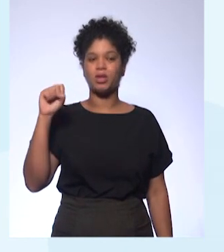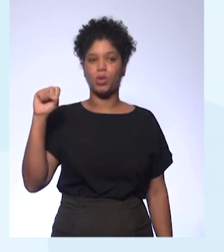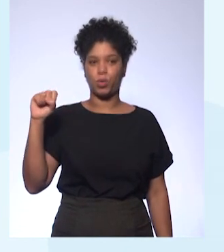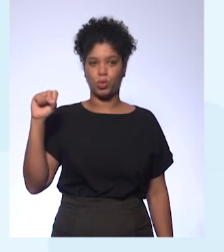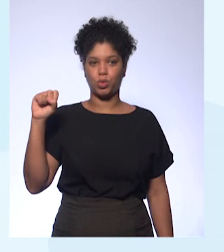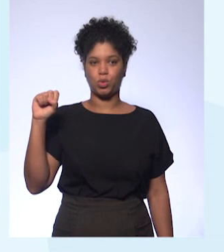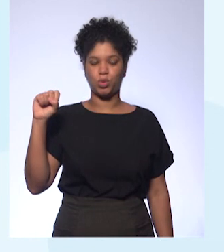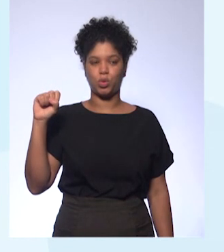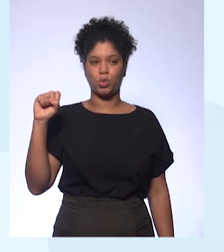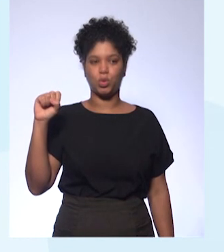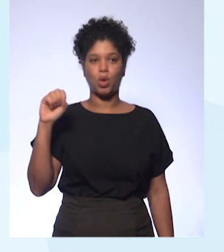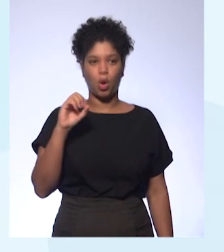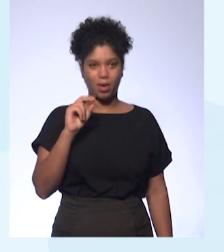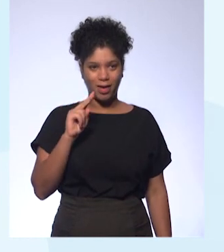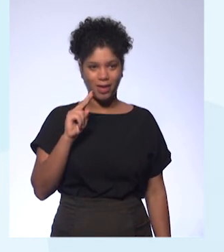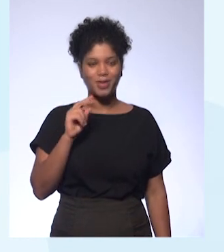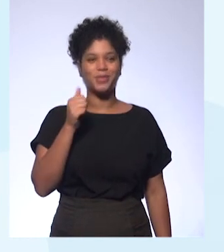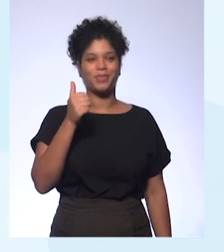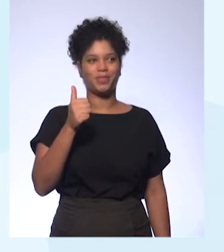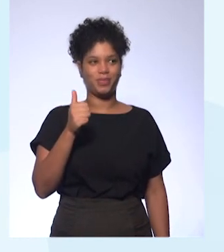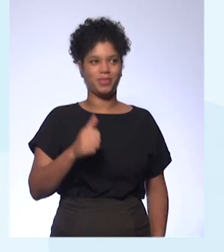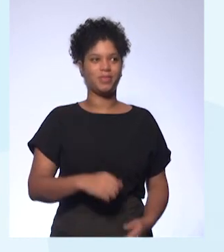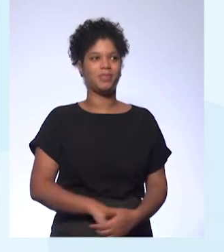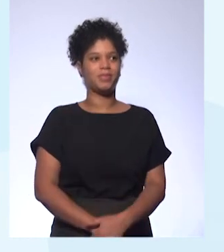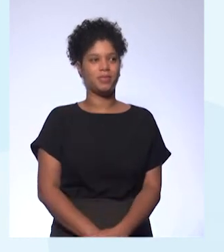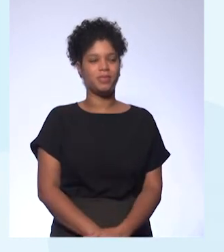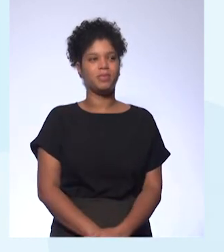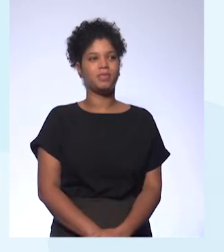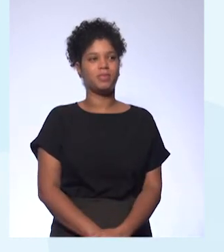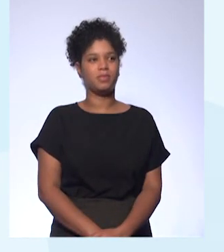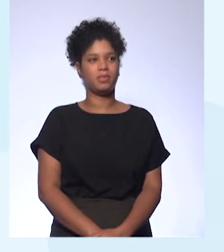288, ok?